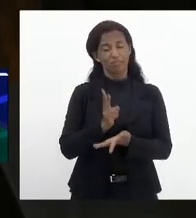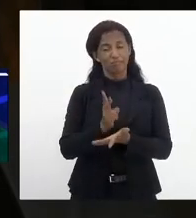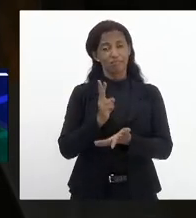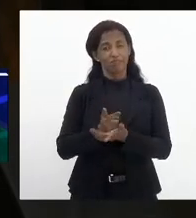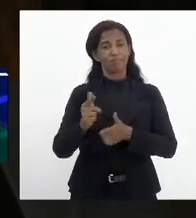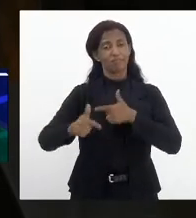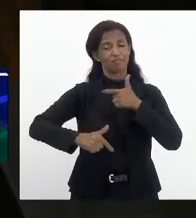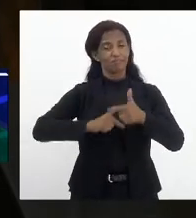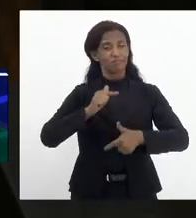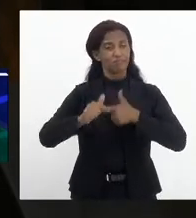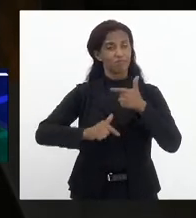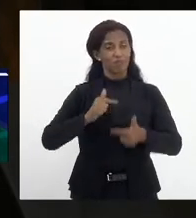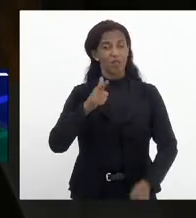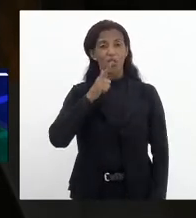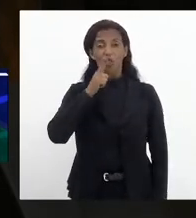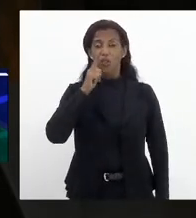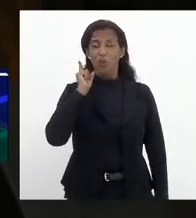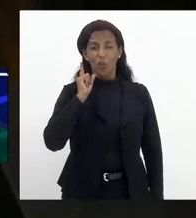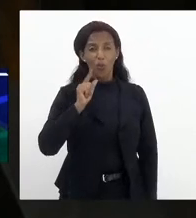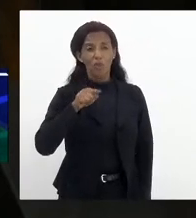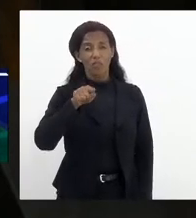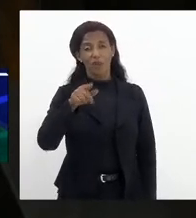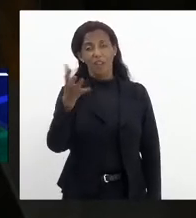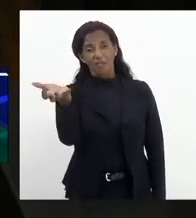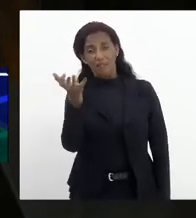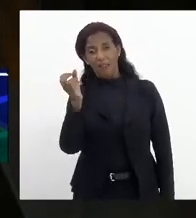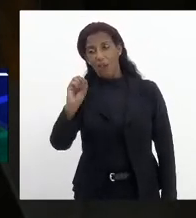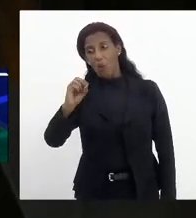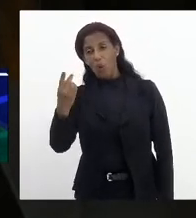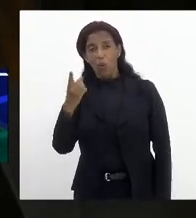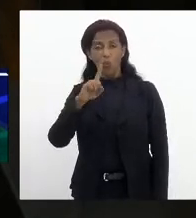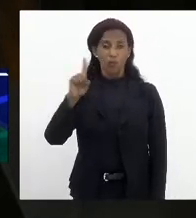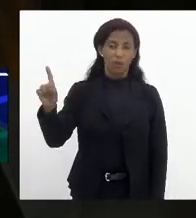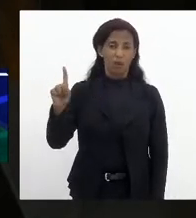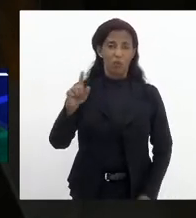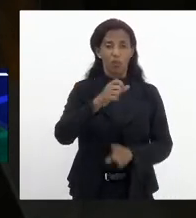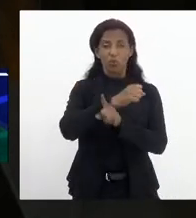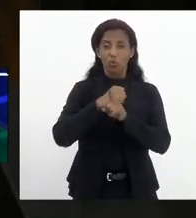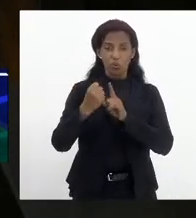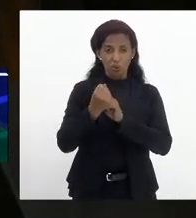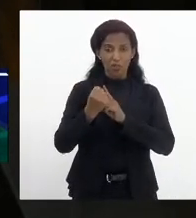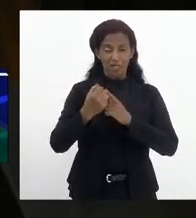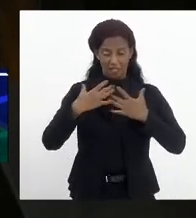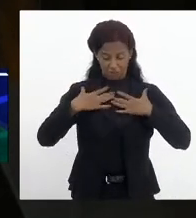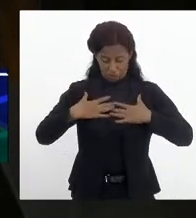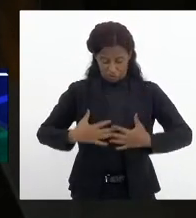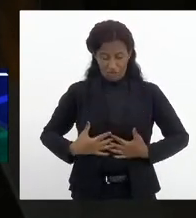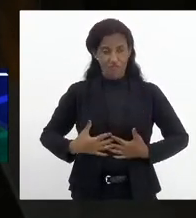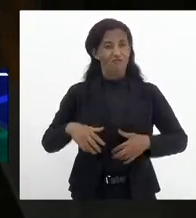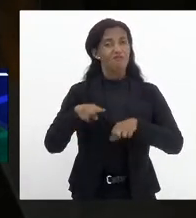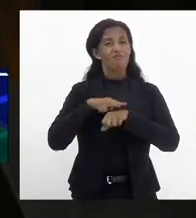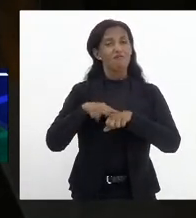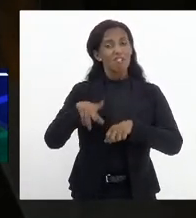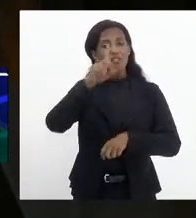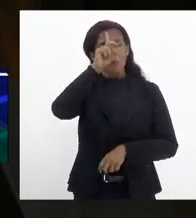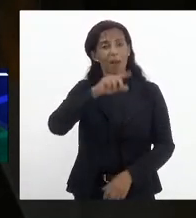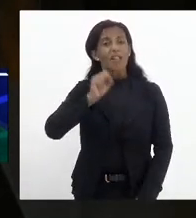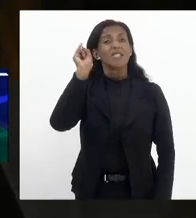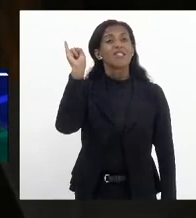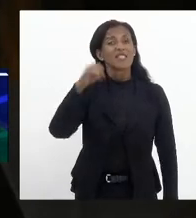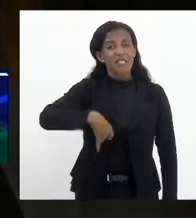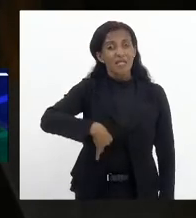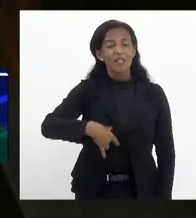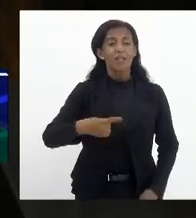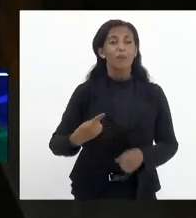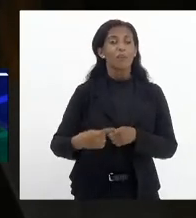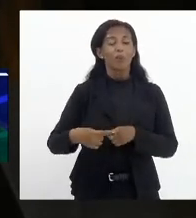luta. Que ontem, quer queira, quer não, a sociedade estava na rua, de verde e amarelo, sim, Porque essas pessoas que estavam na